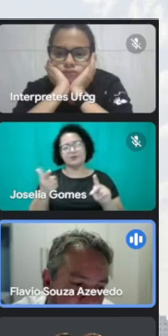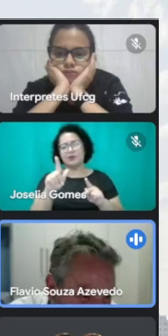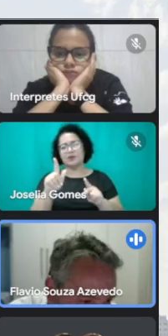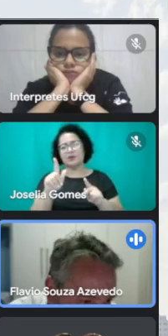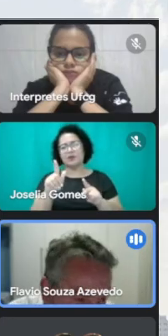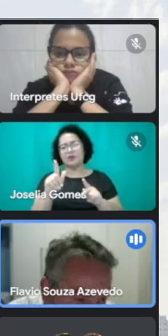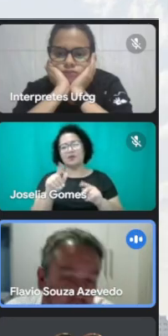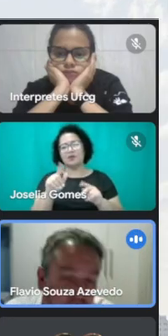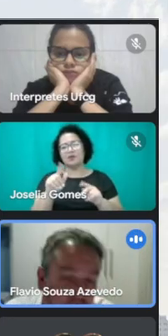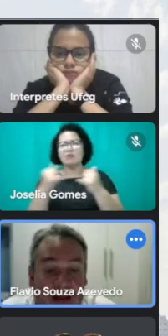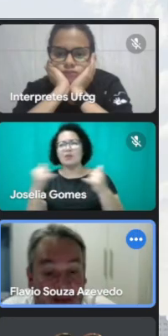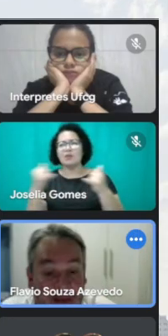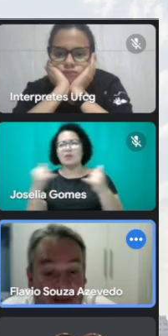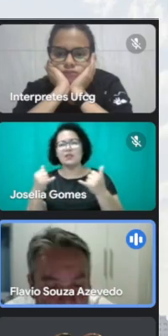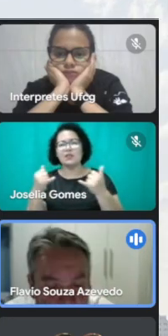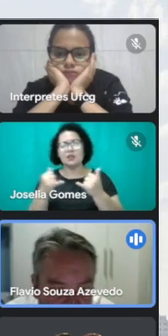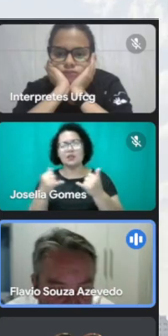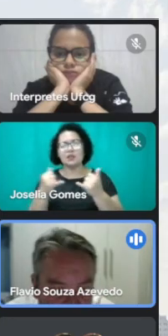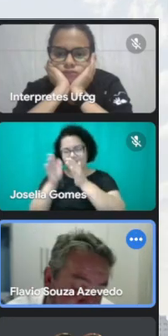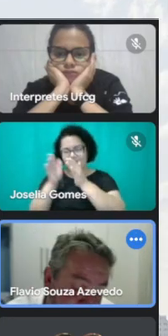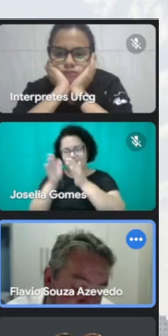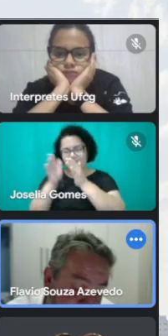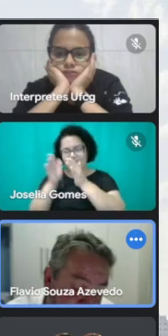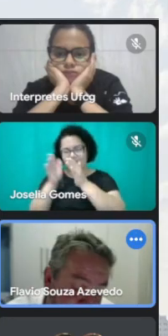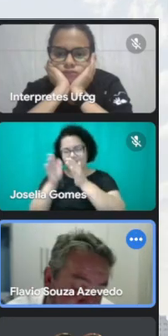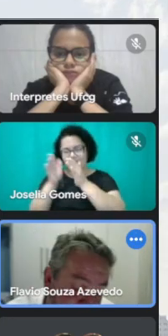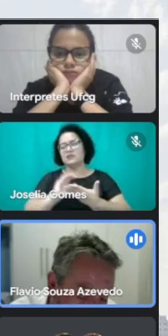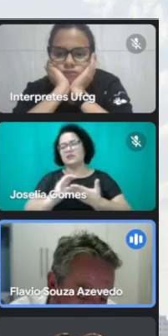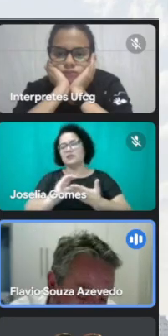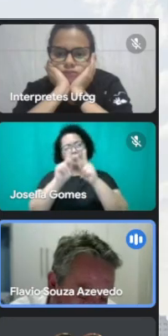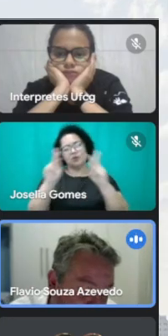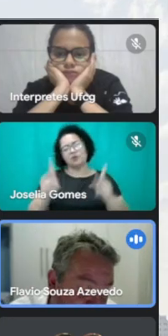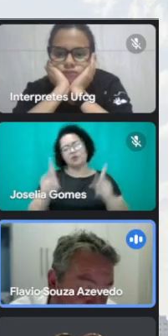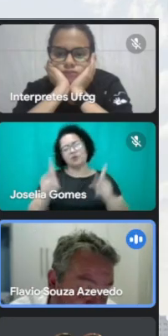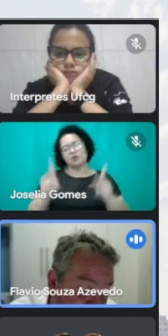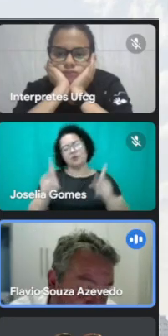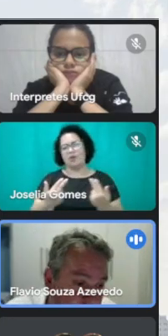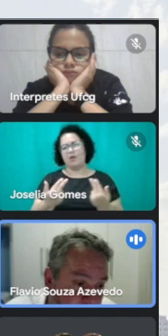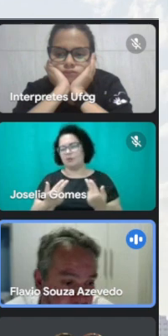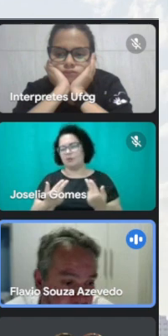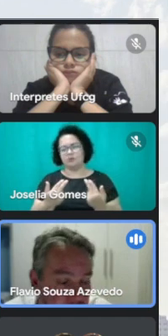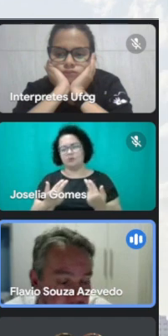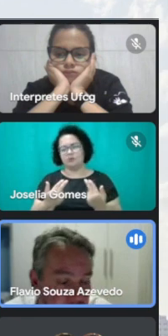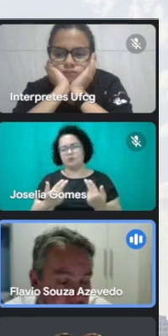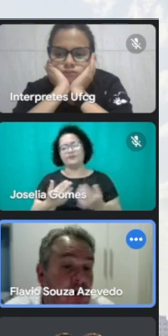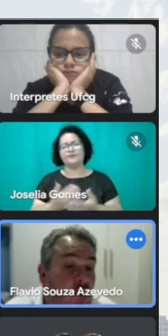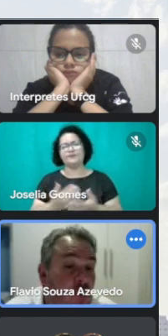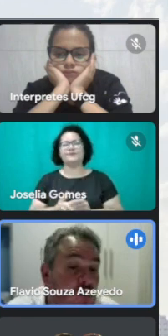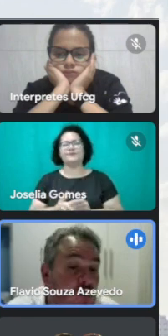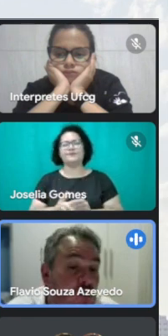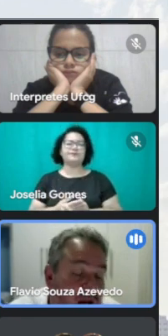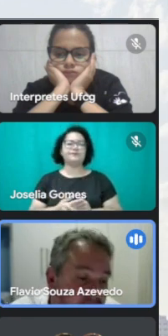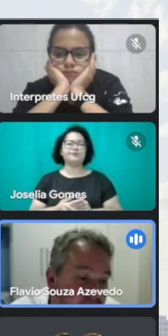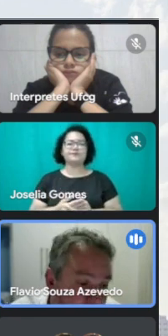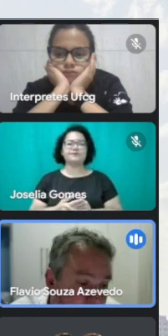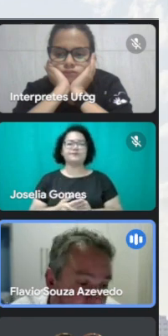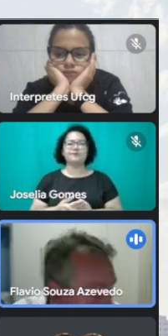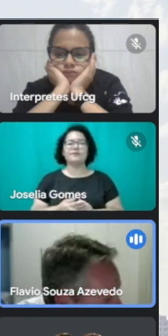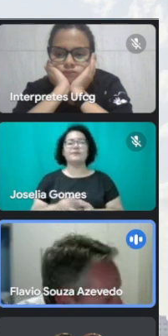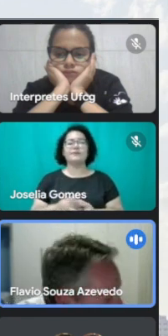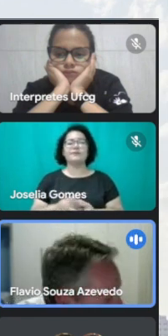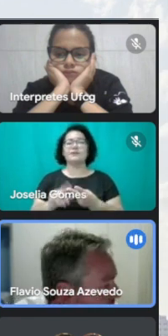linha específica, até onde eu sei, pode até amanhã ter, para financiar esse tipo de projeto. Os